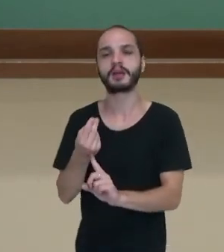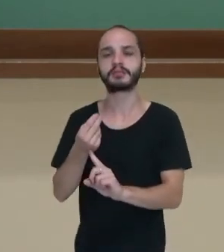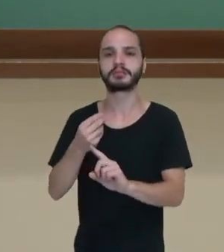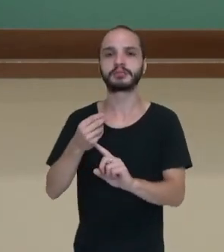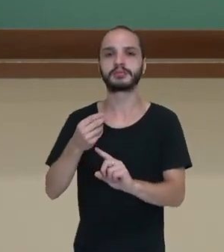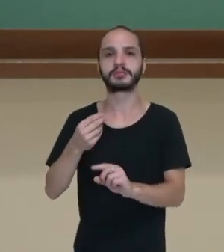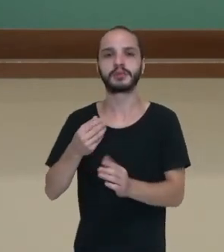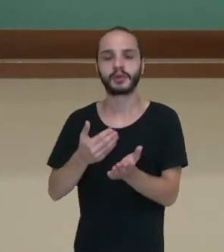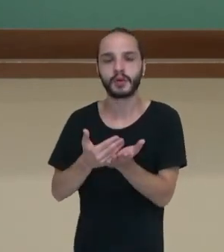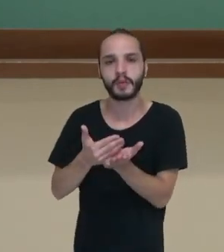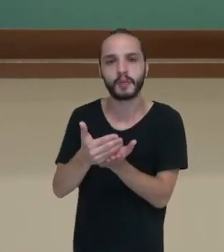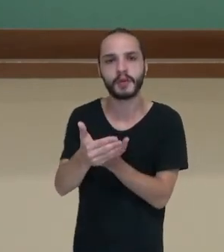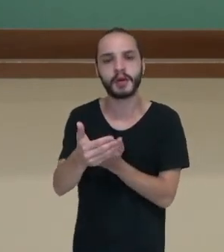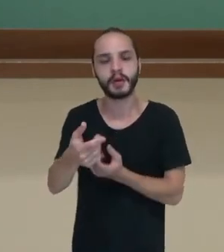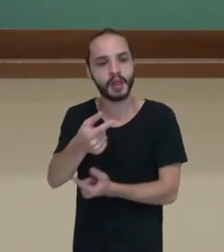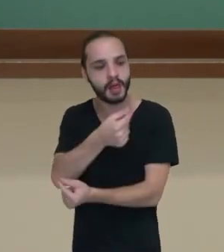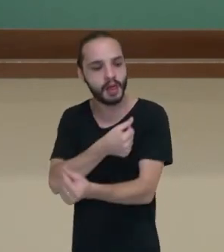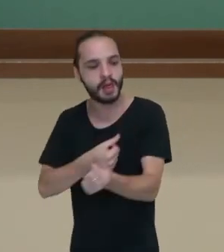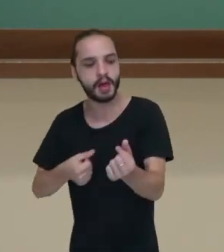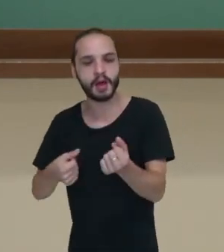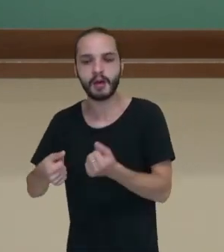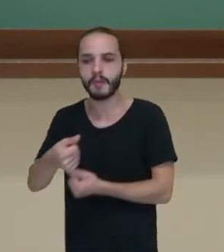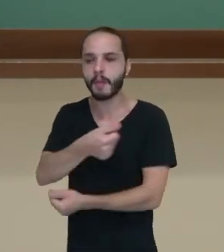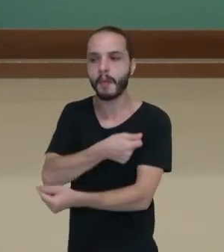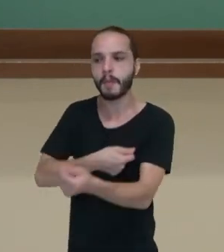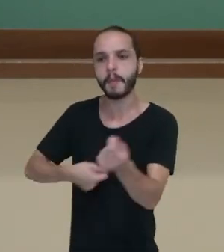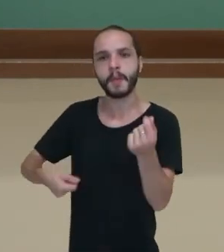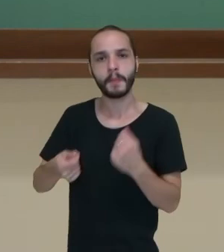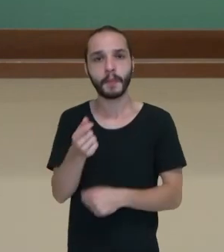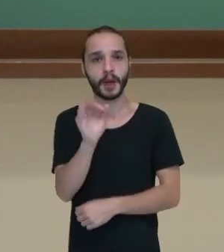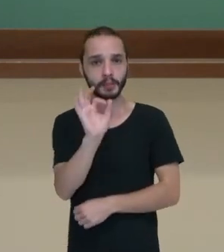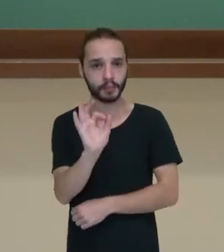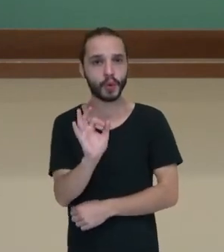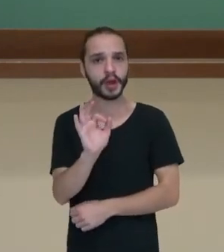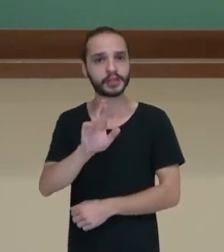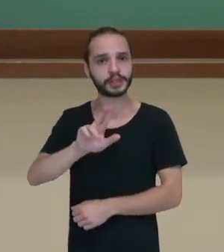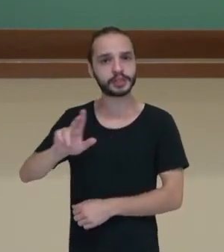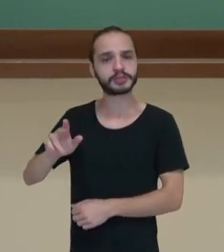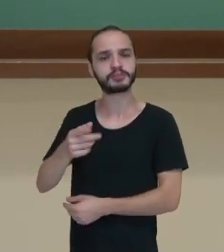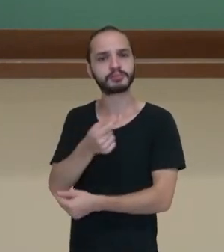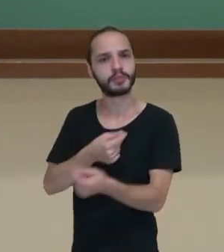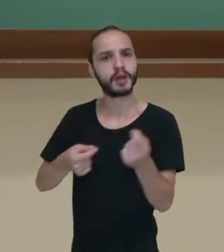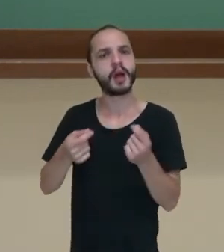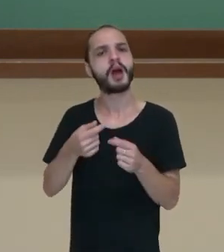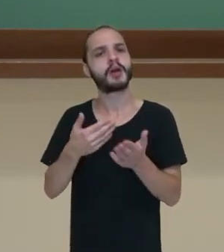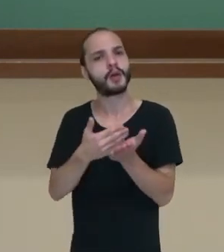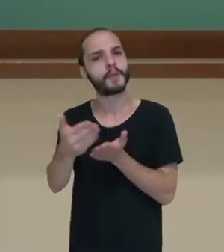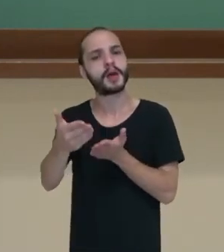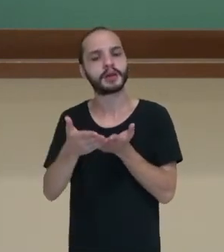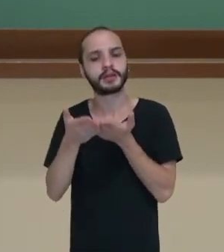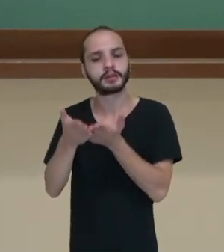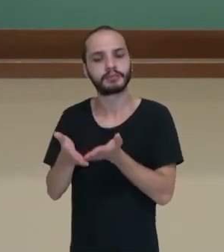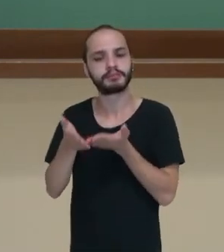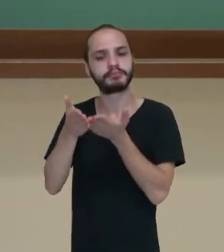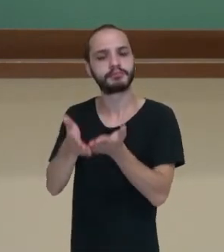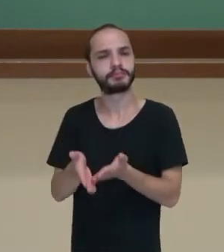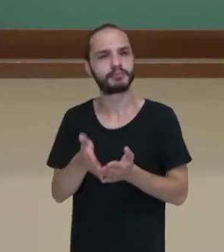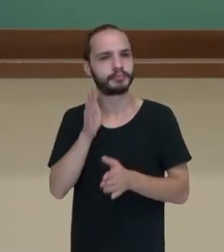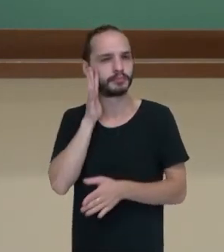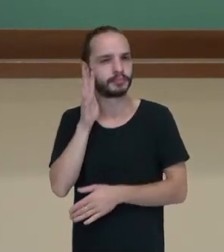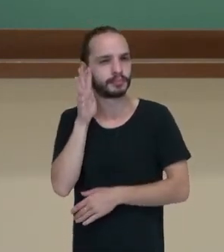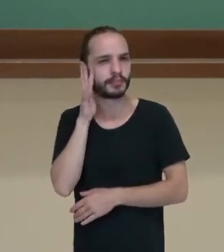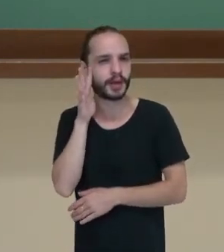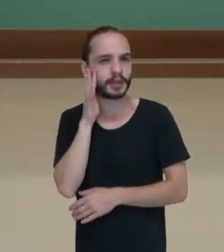As transações econômicas são feitas através de moedas, a gente vê as navegações. Imagina que estávamos lá,